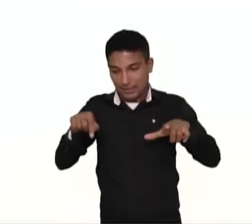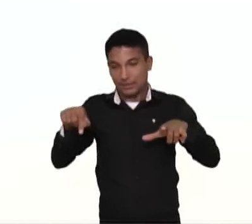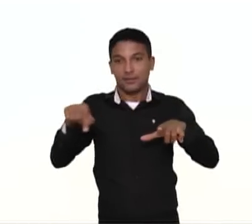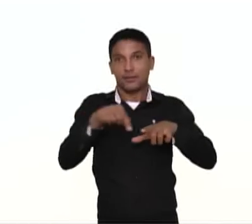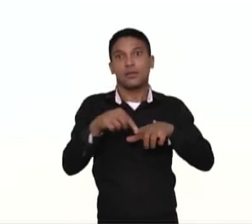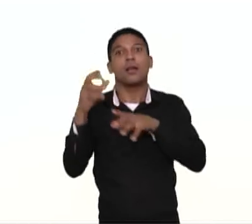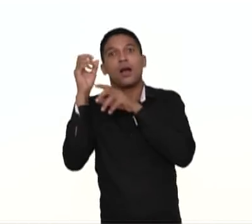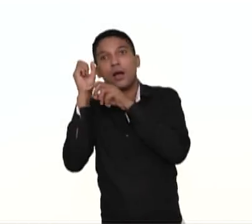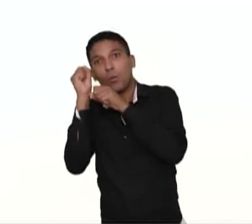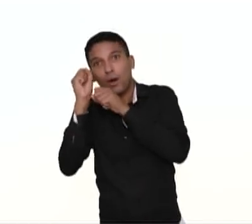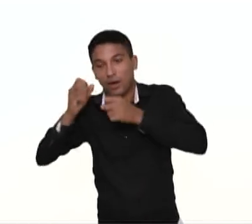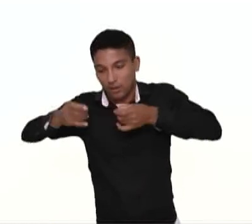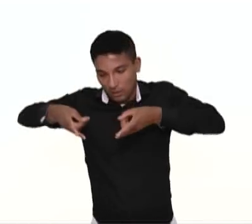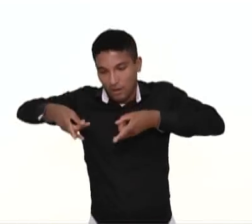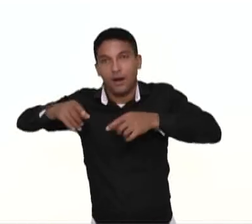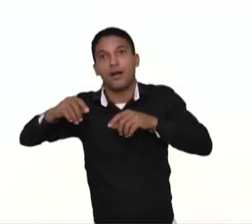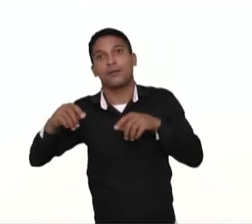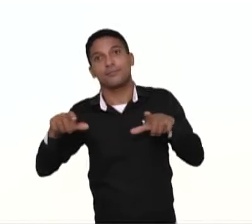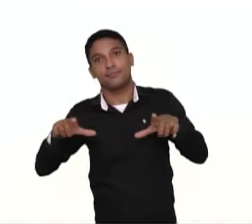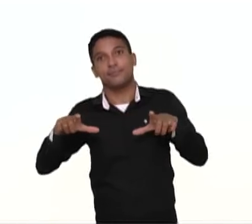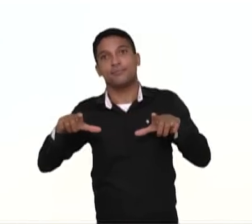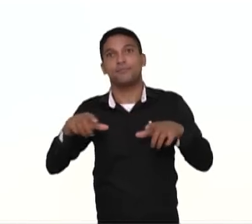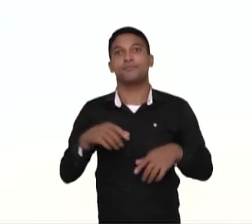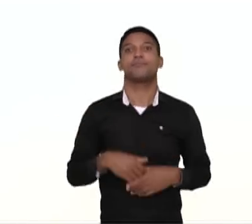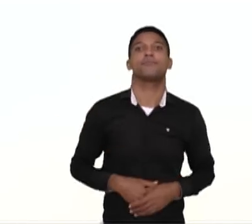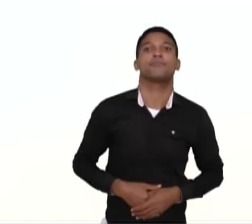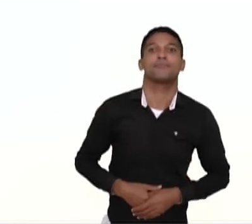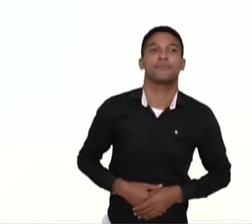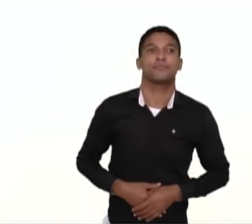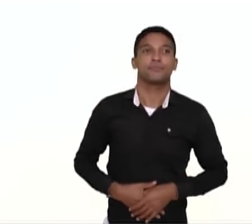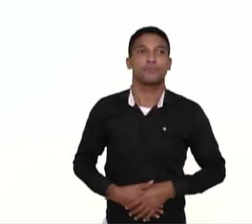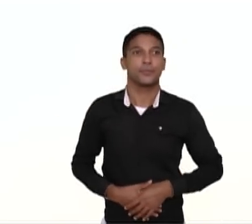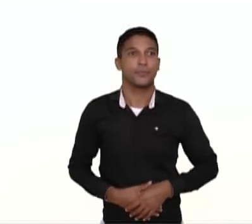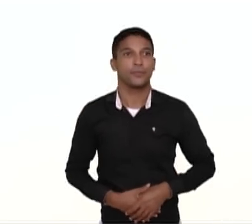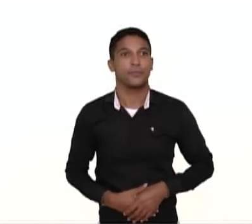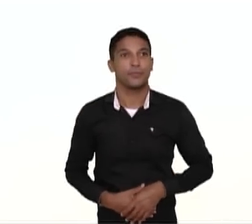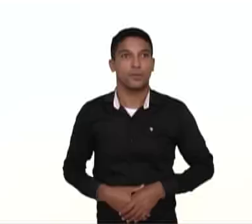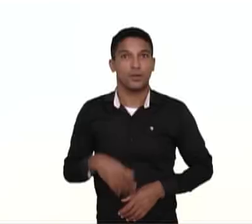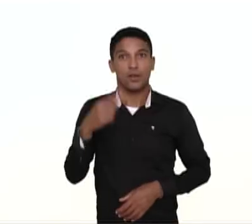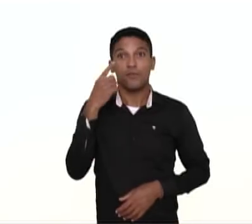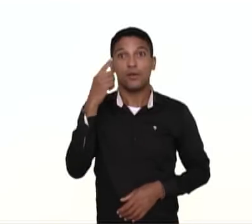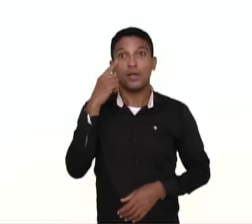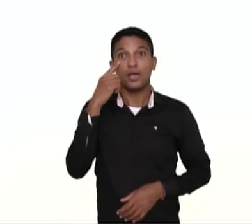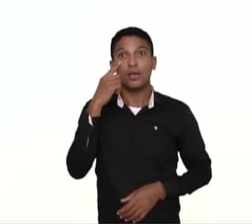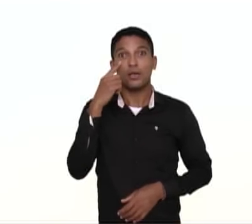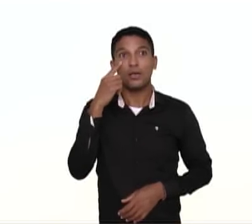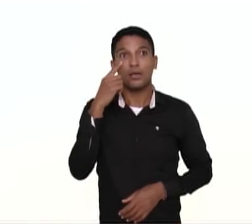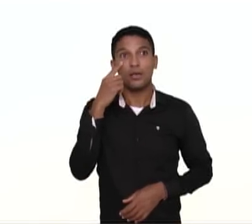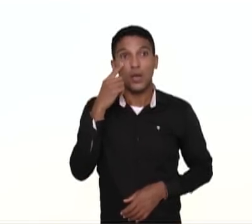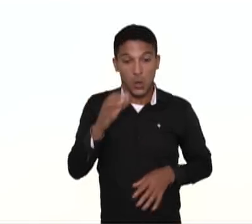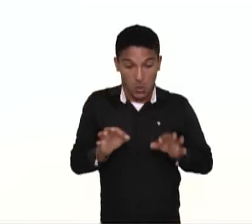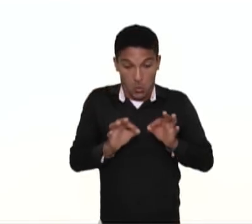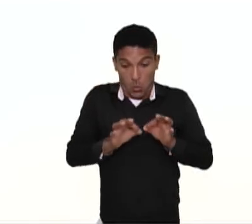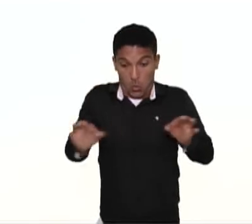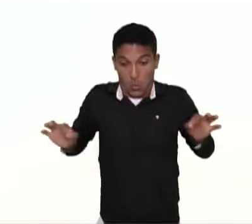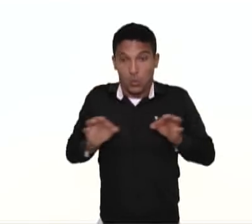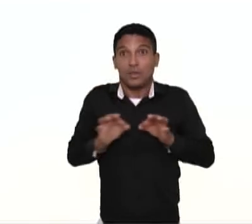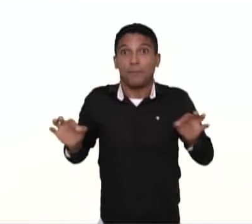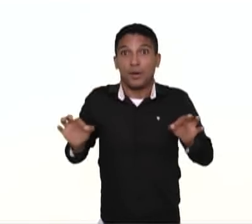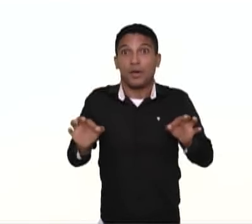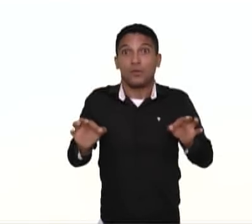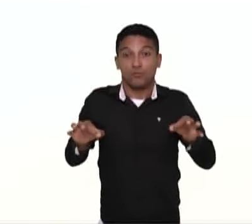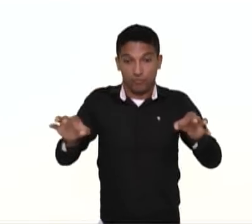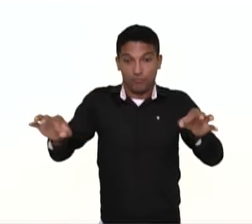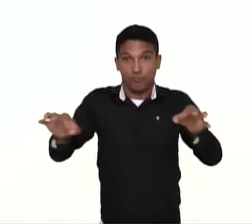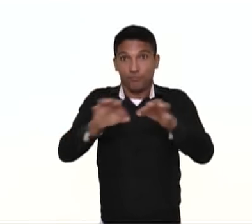6 centímetros e 10 centímetros, são essas medidas aqui. No tamanho real, se a minha escala é de 1 para 45, para cada